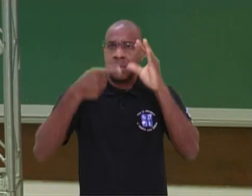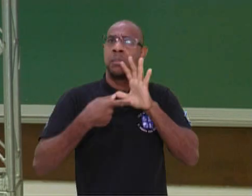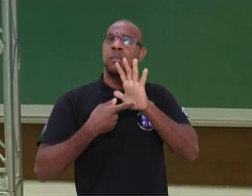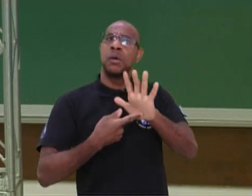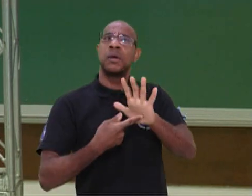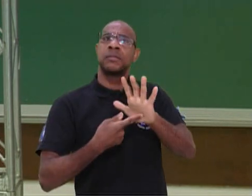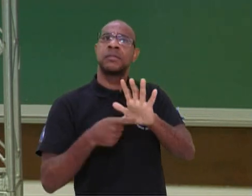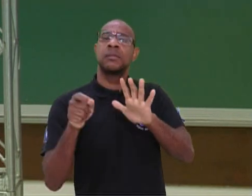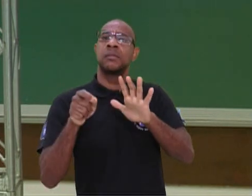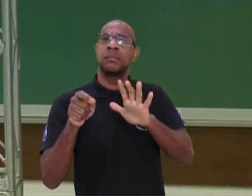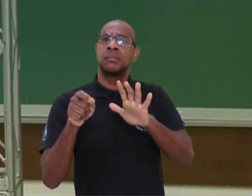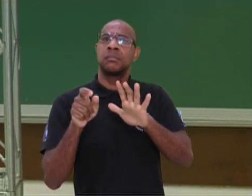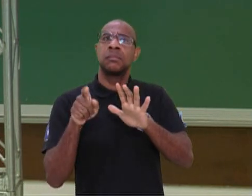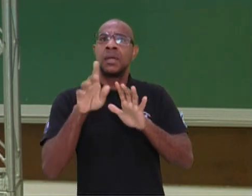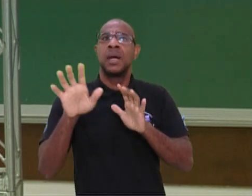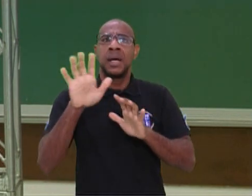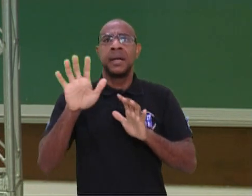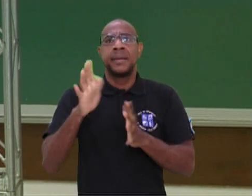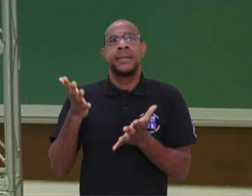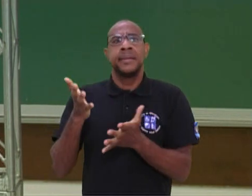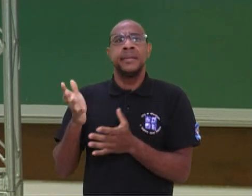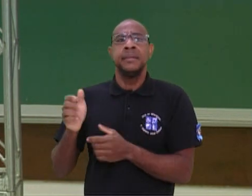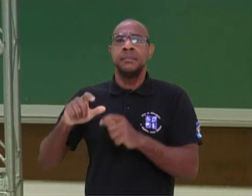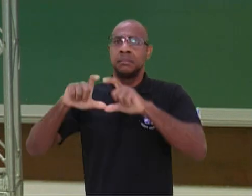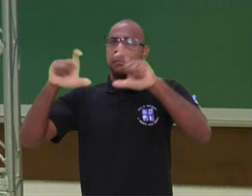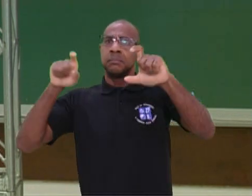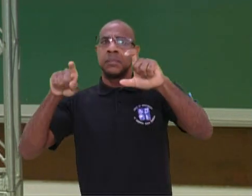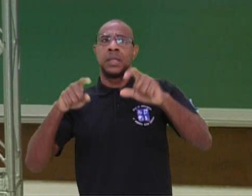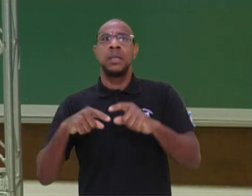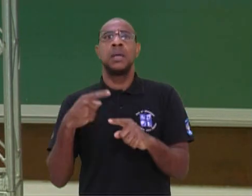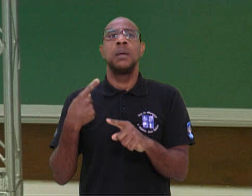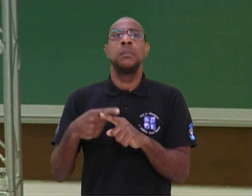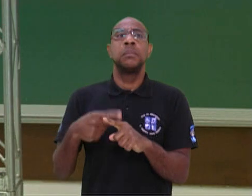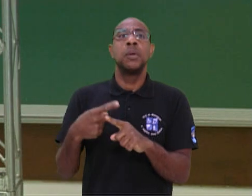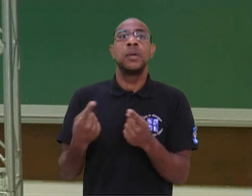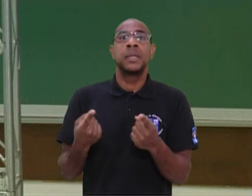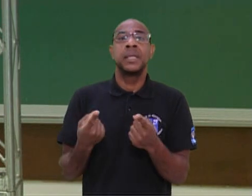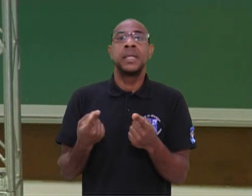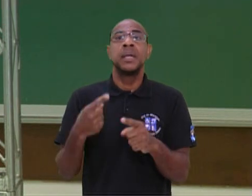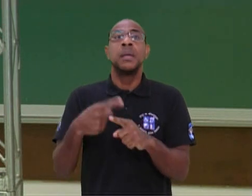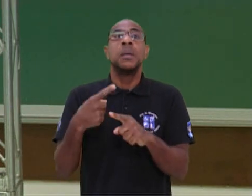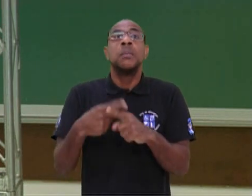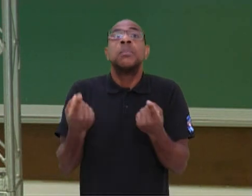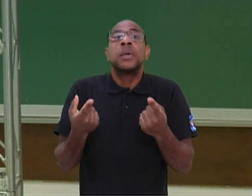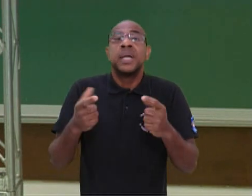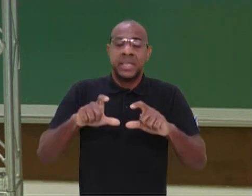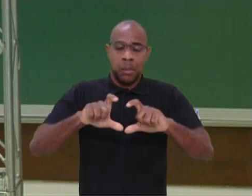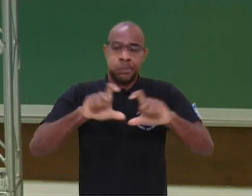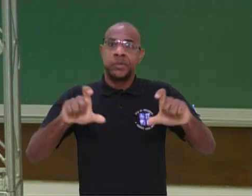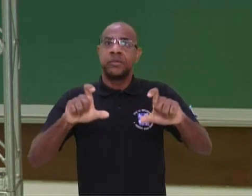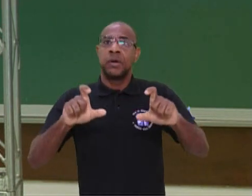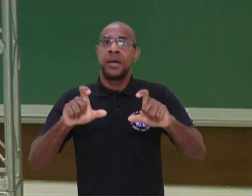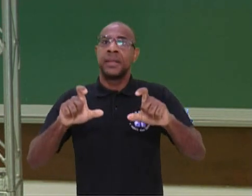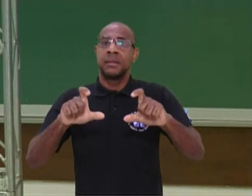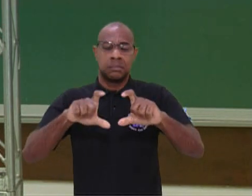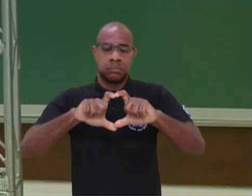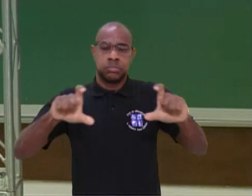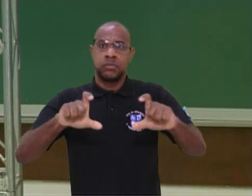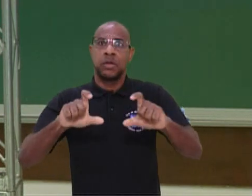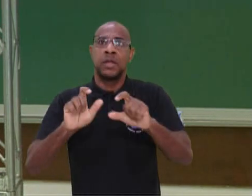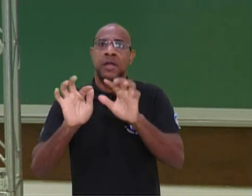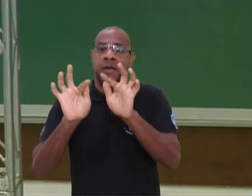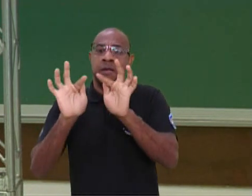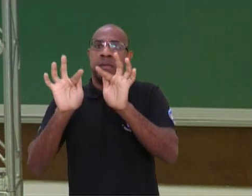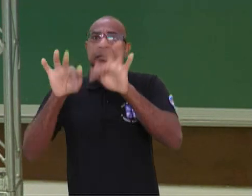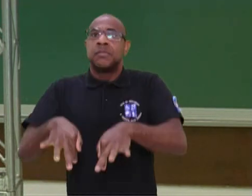rio e as pessoas, a gente? E finalmente, por que esta estrofe se encerra abruptamente, tão de repente, né? E que efeito de